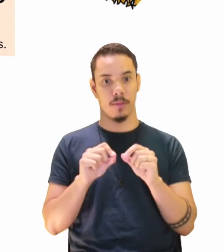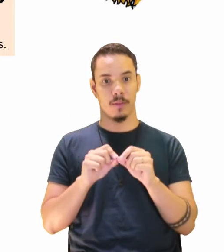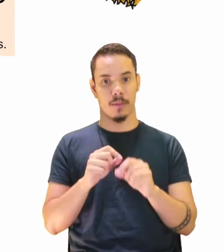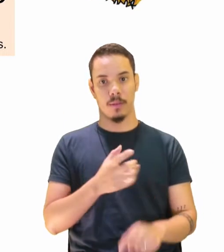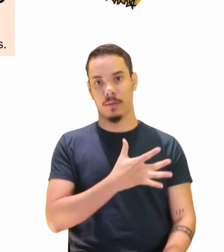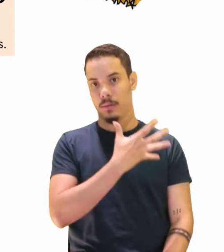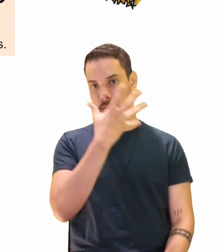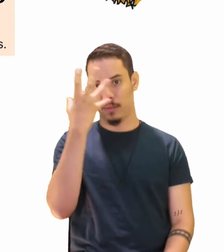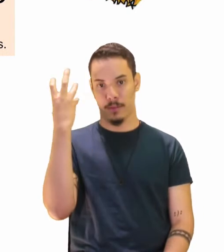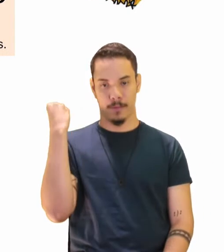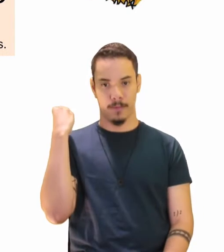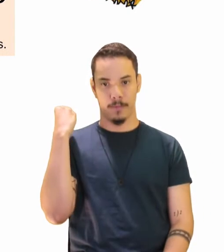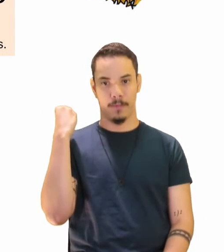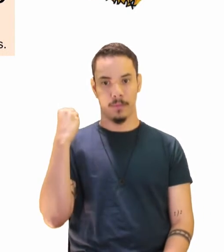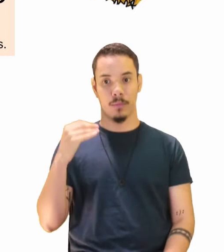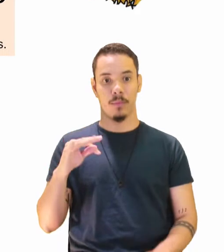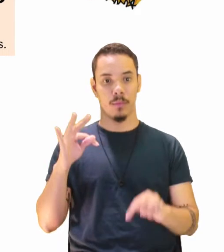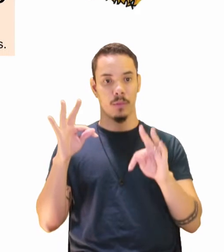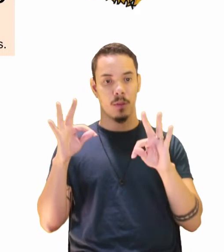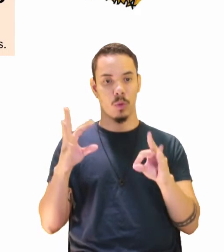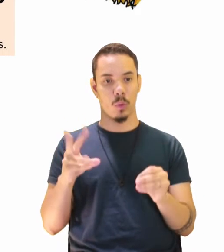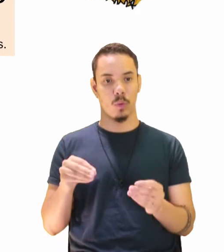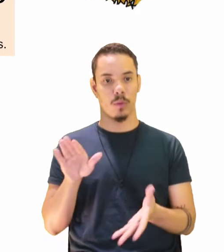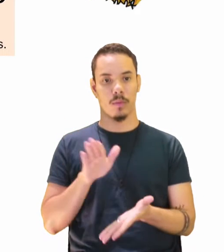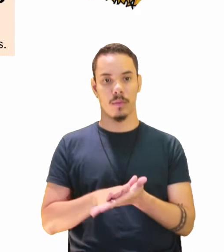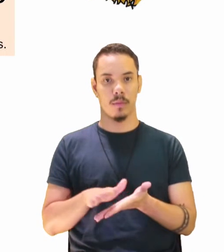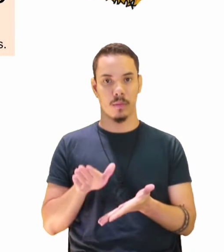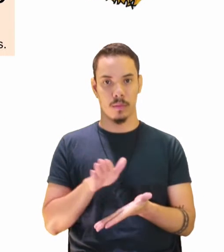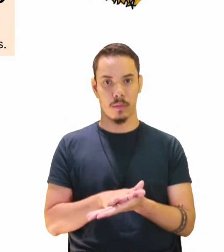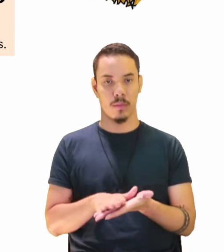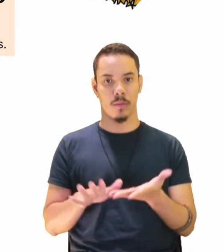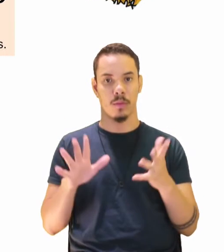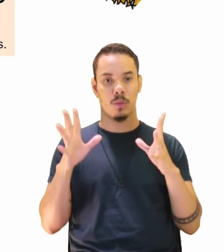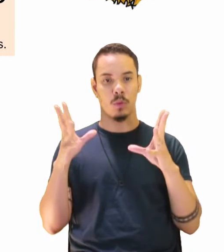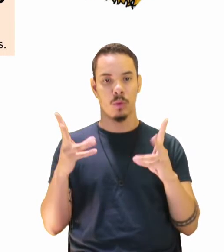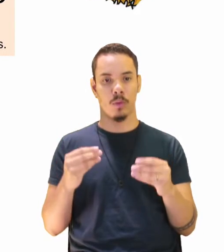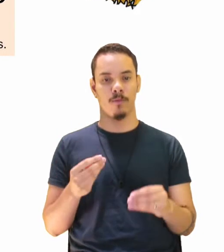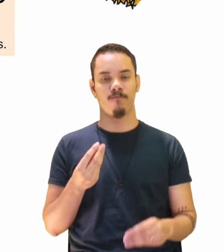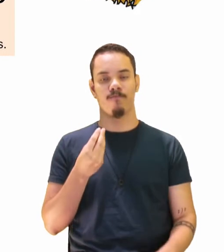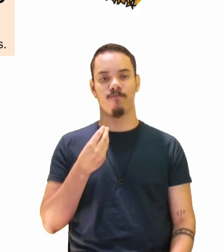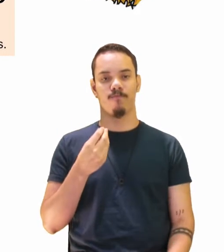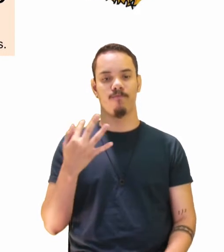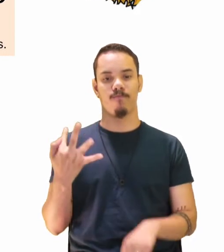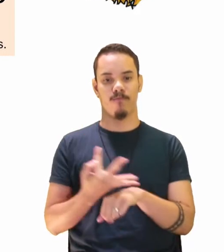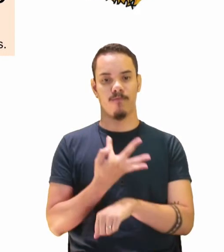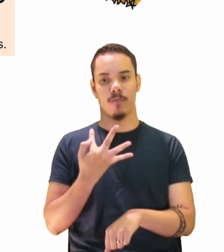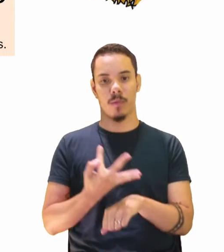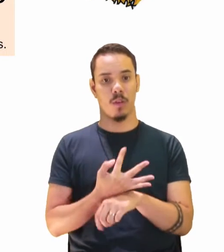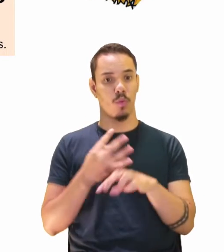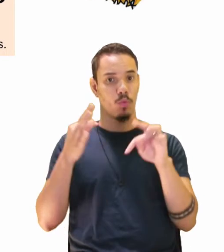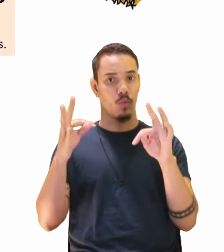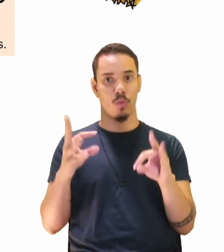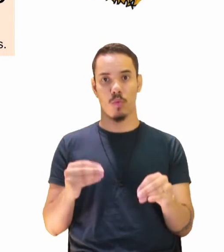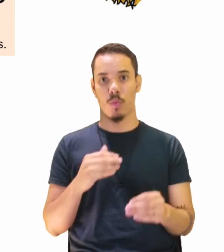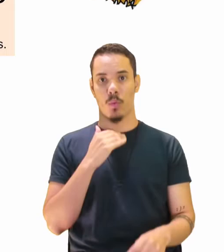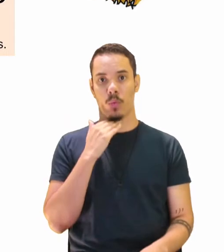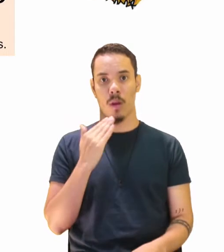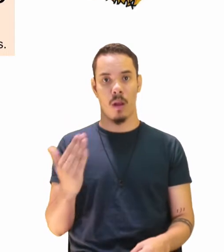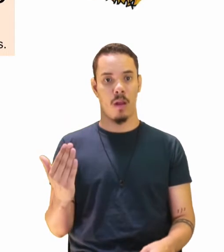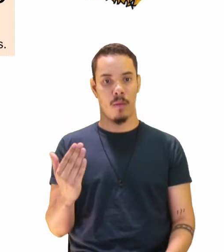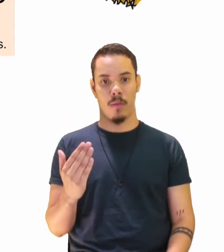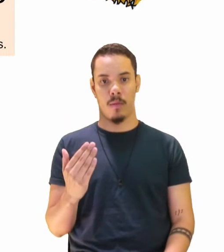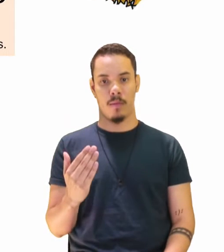esquecer, tudo gasta, tudo digere, tudo acaba.